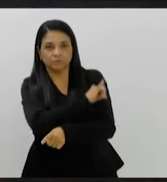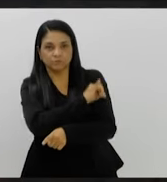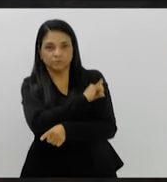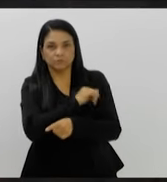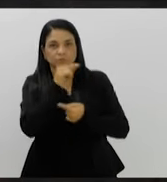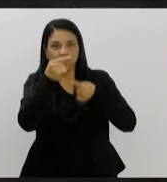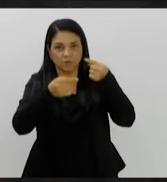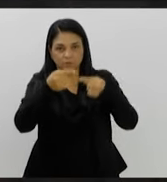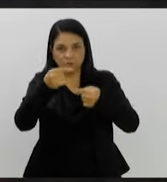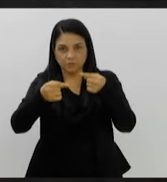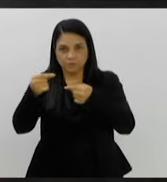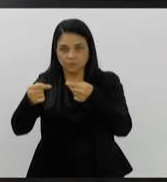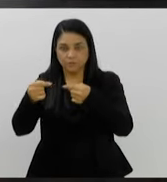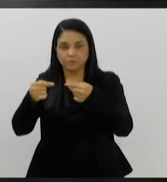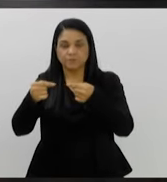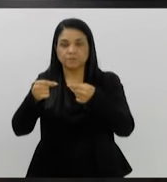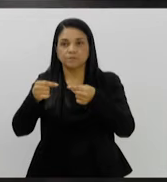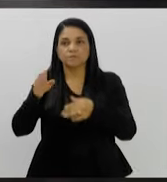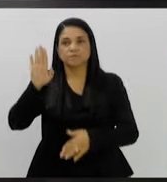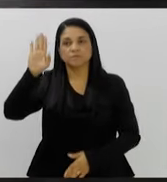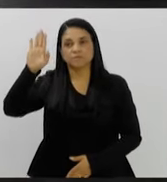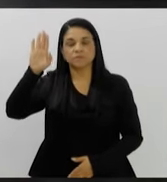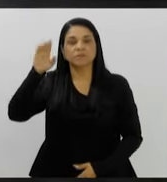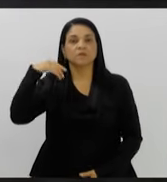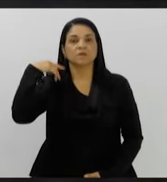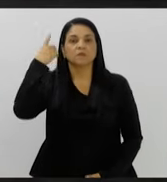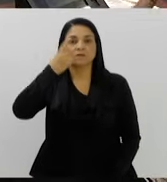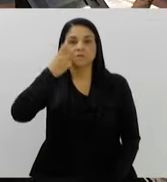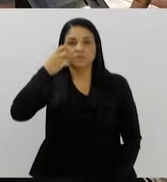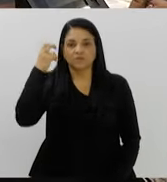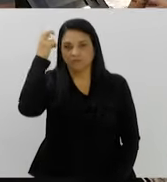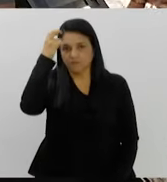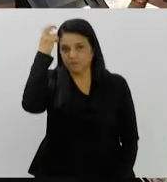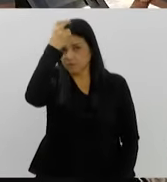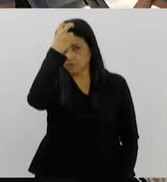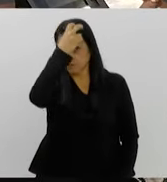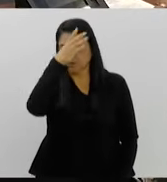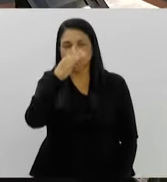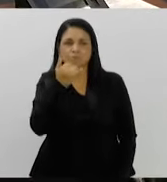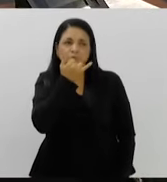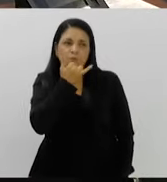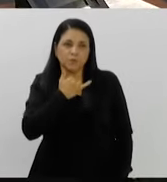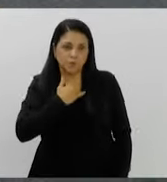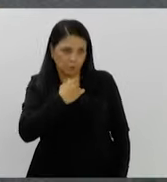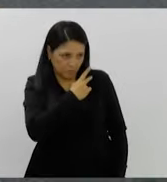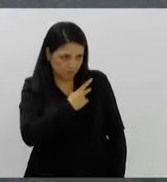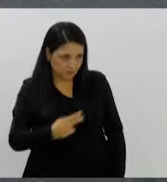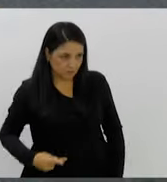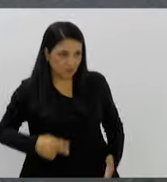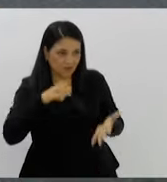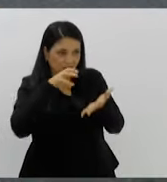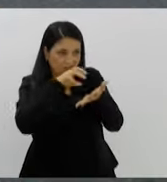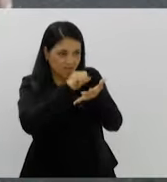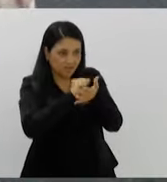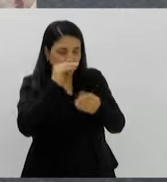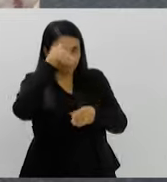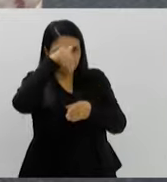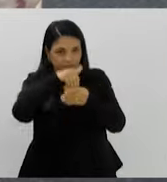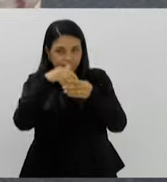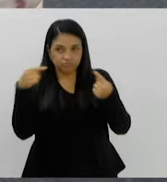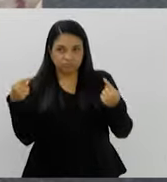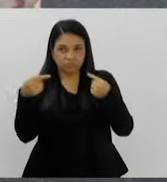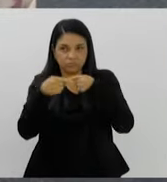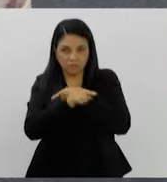discussão para discutir deputada Verônica Lima Presidente me perdoe eu só queria registrar o voto contrário na matéria